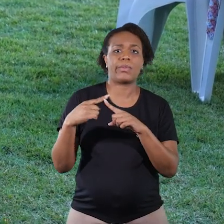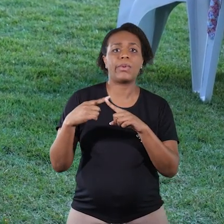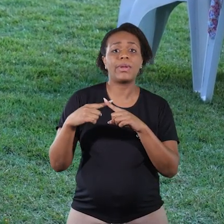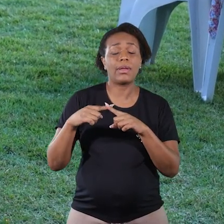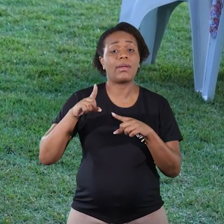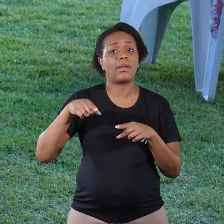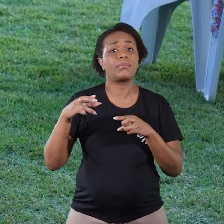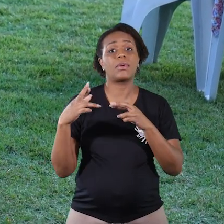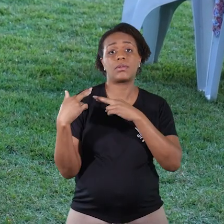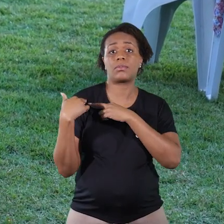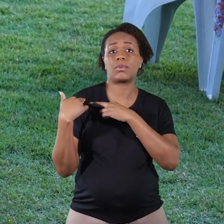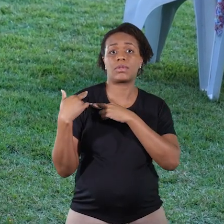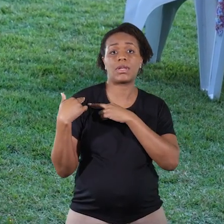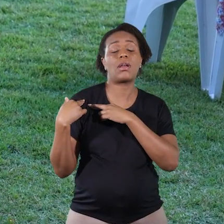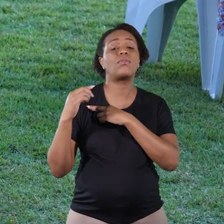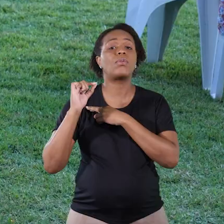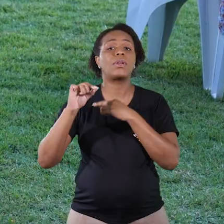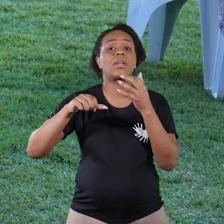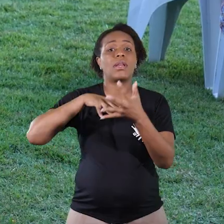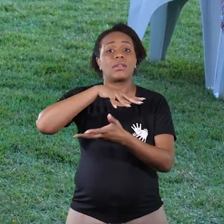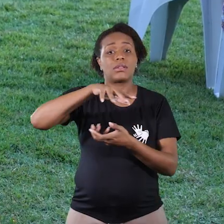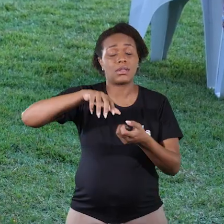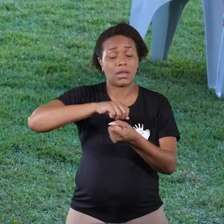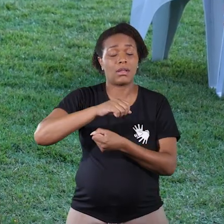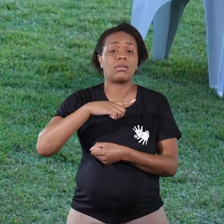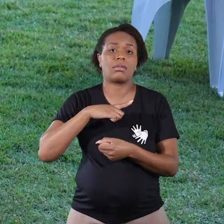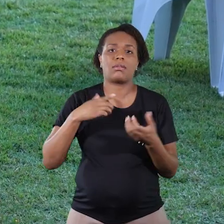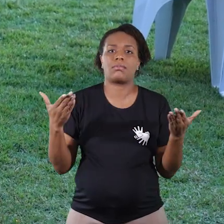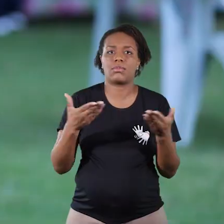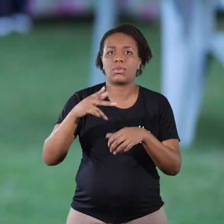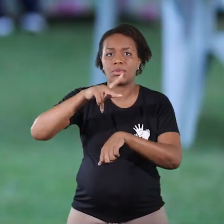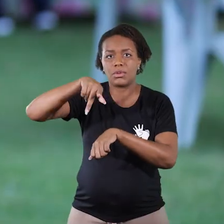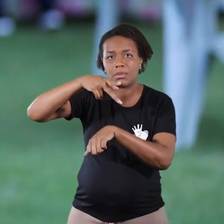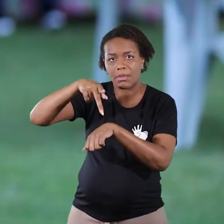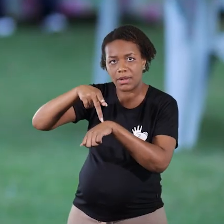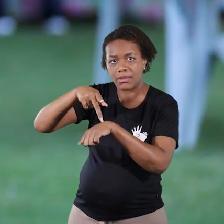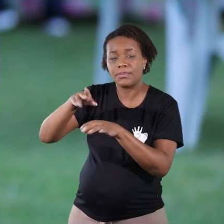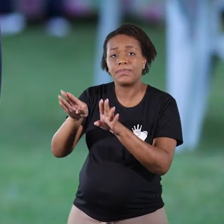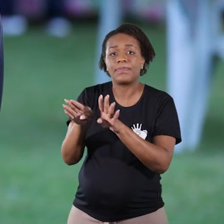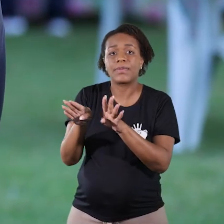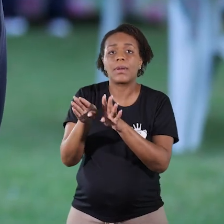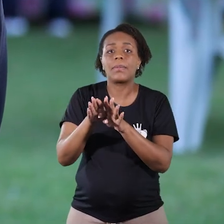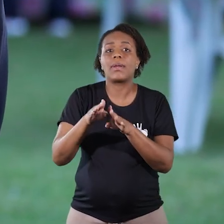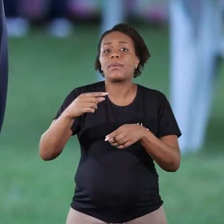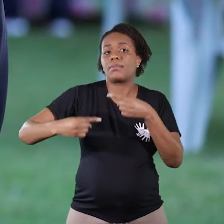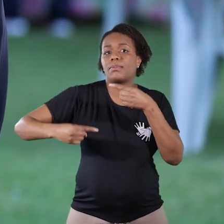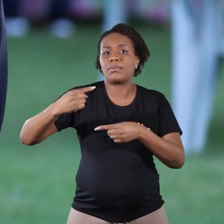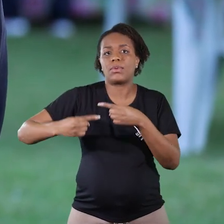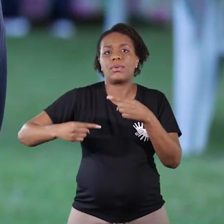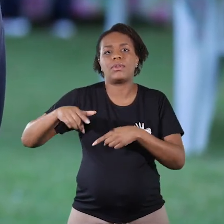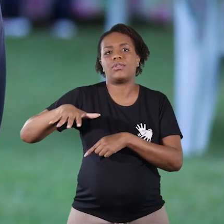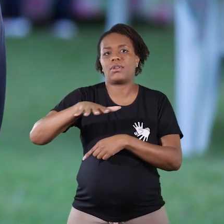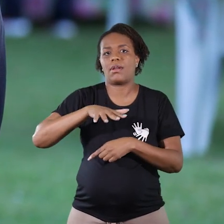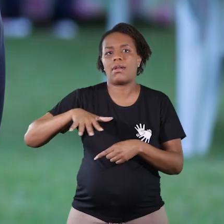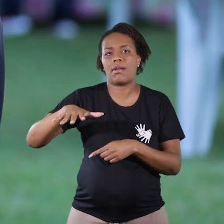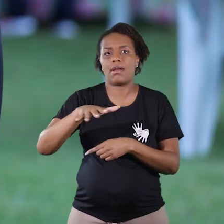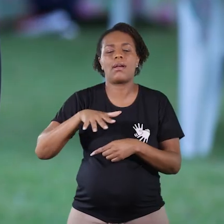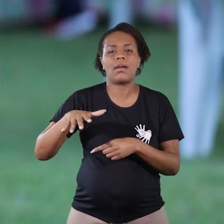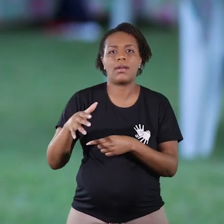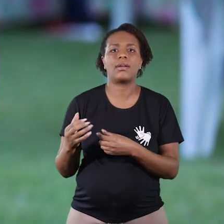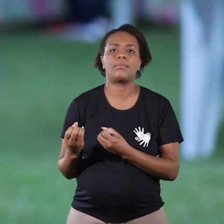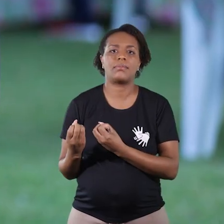são responsáveis pela maior parte do que é reciclado no país hoje. Então, assim como também as políticas direcionadas